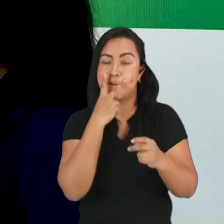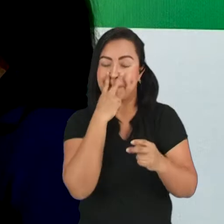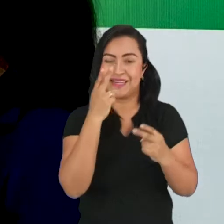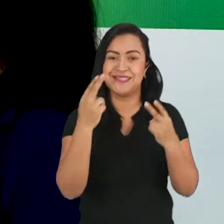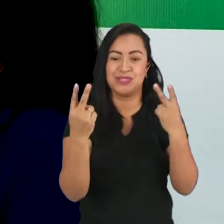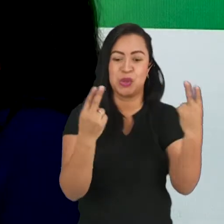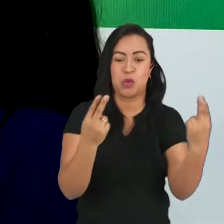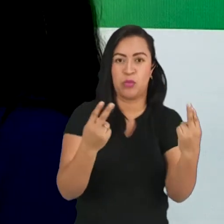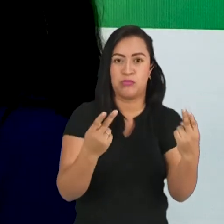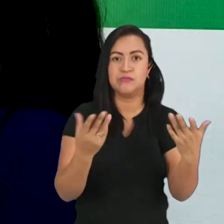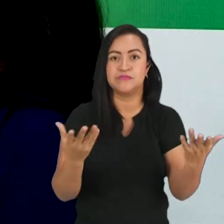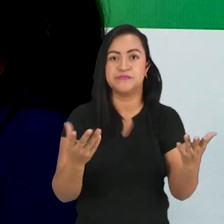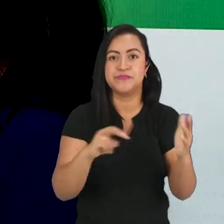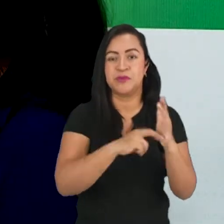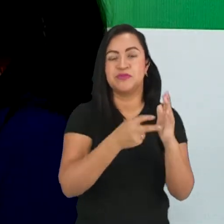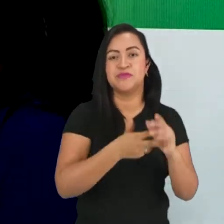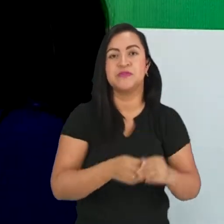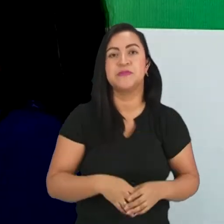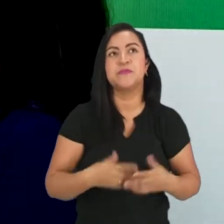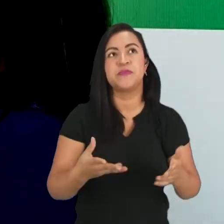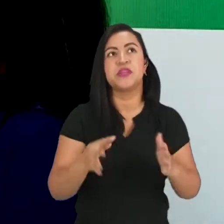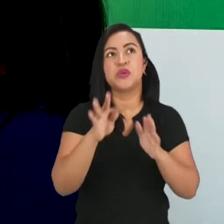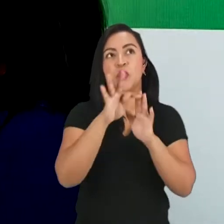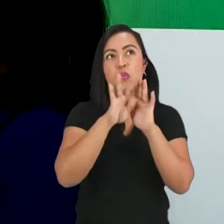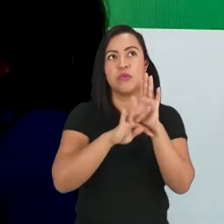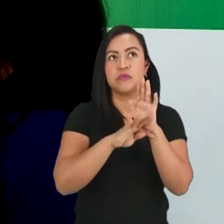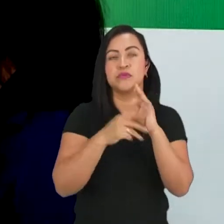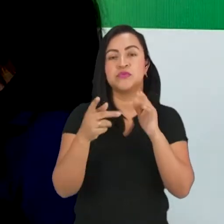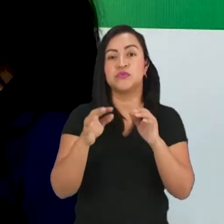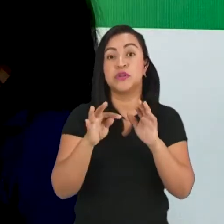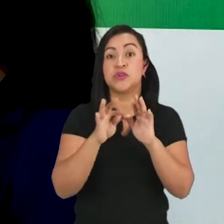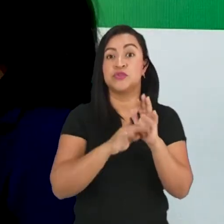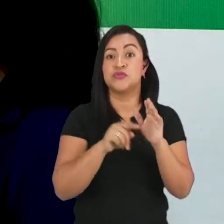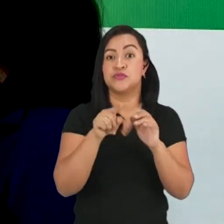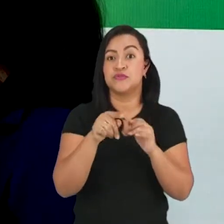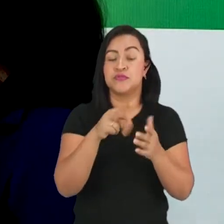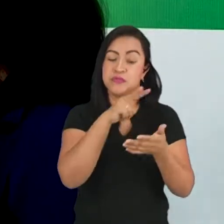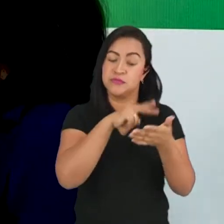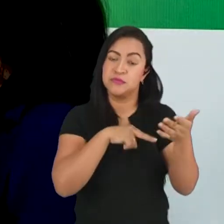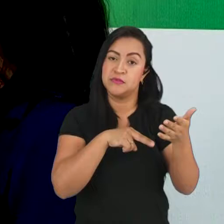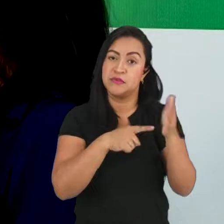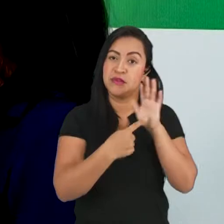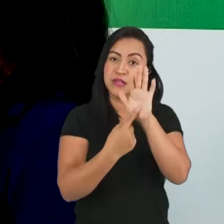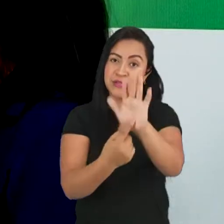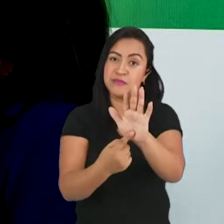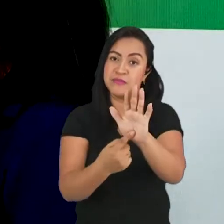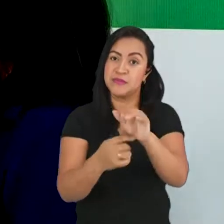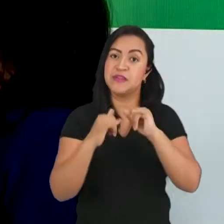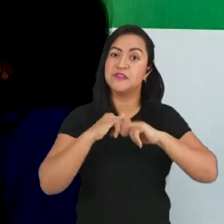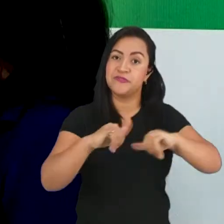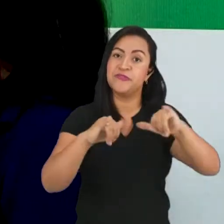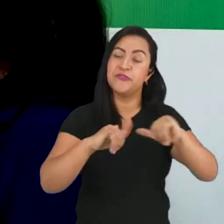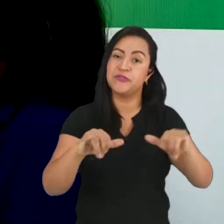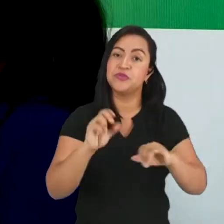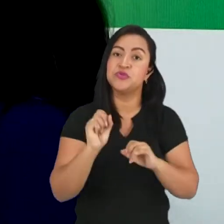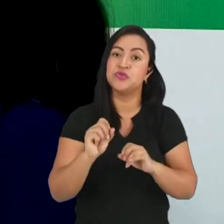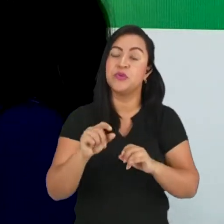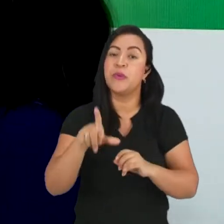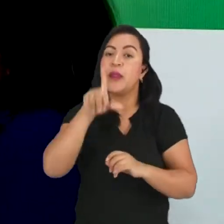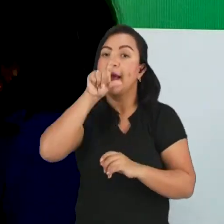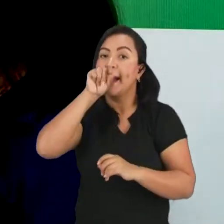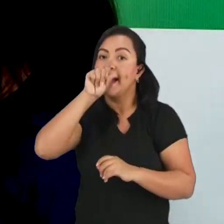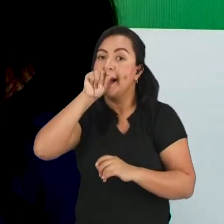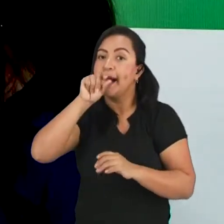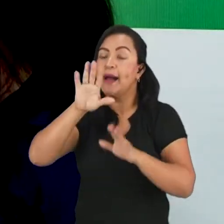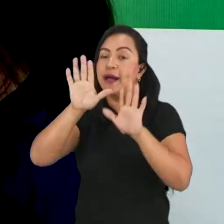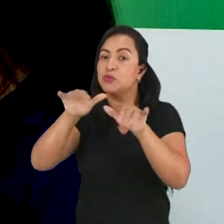O texto, o verbete da enciclopédia, quanto ao texto que você acabou de ler, ele apresenta informações sobre a andorinha. A gente viu, não foi? Qual